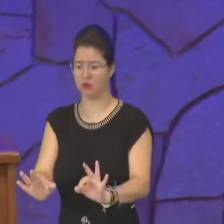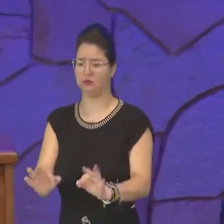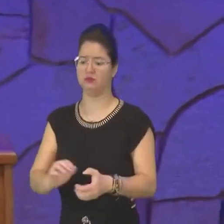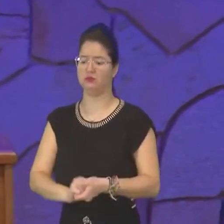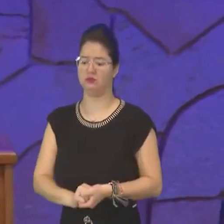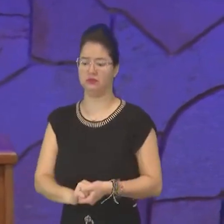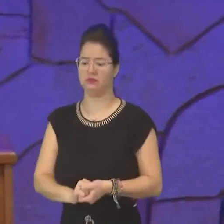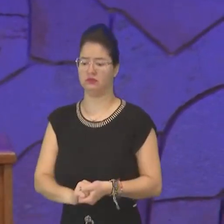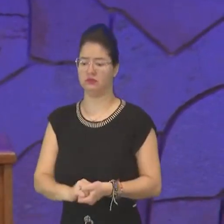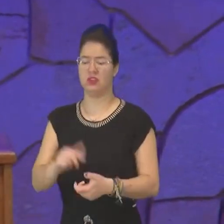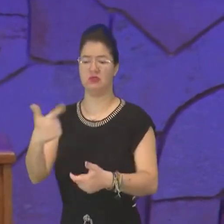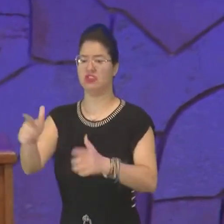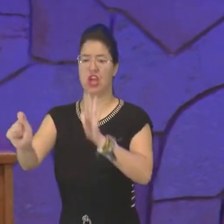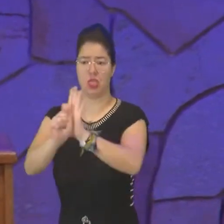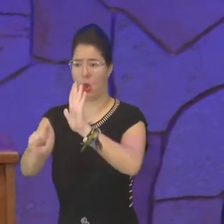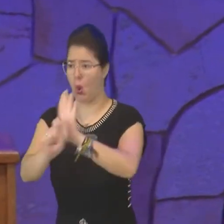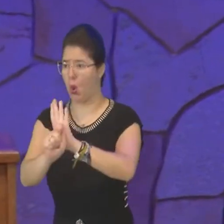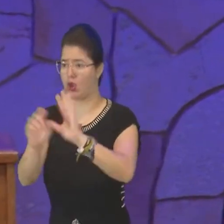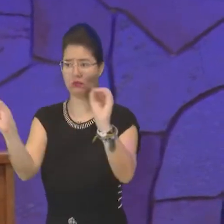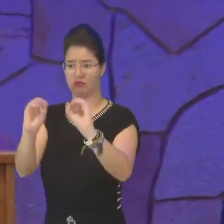Ninguém foi pego com maconha,